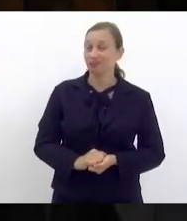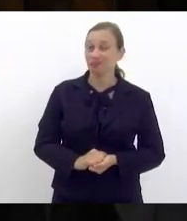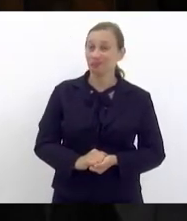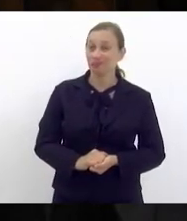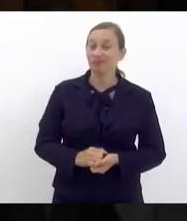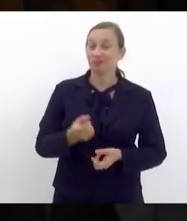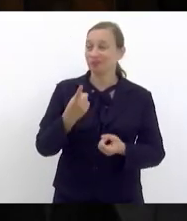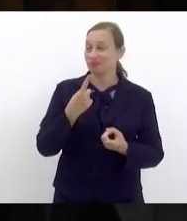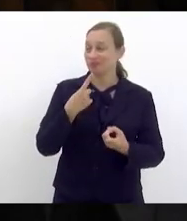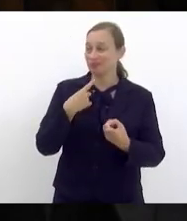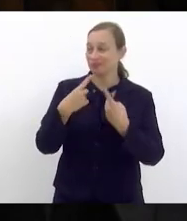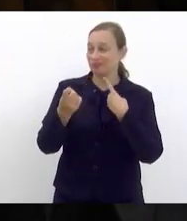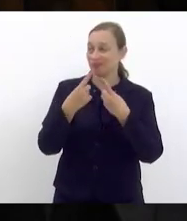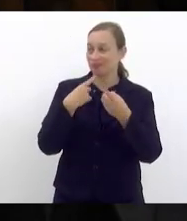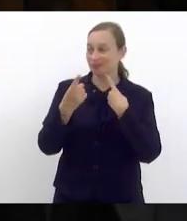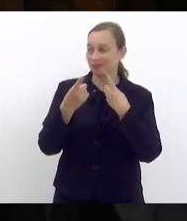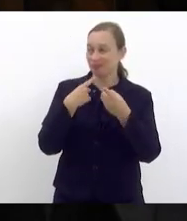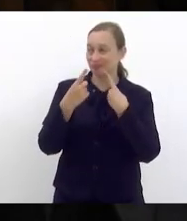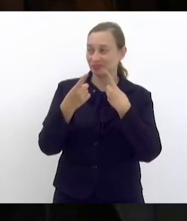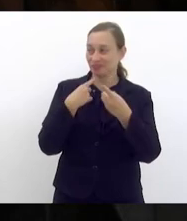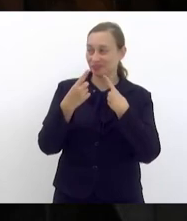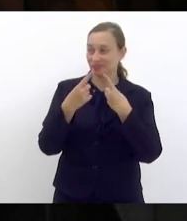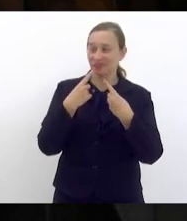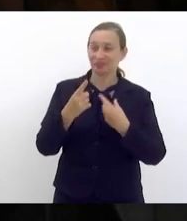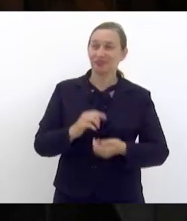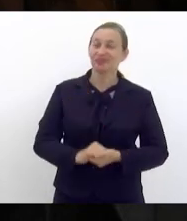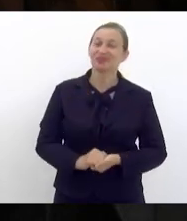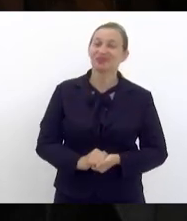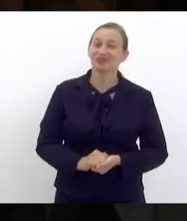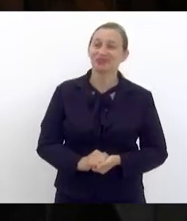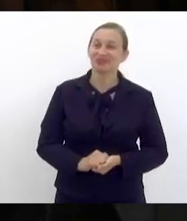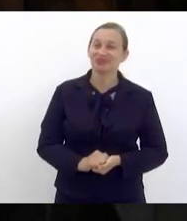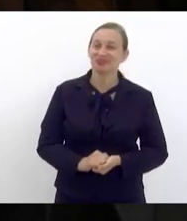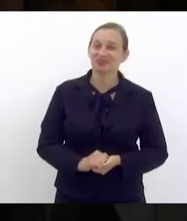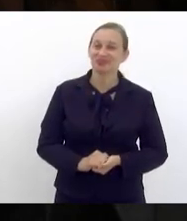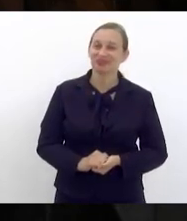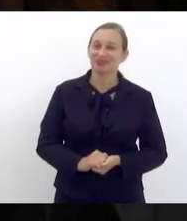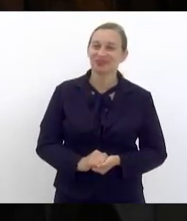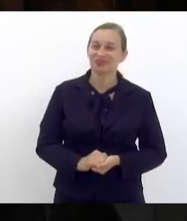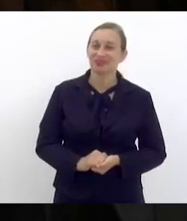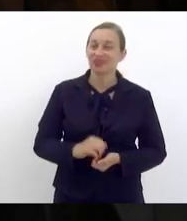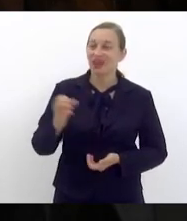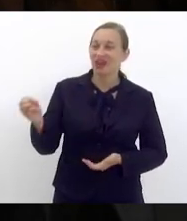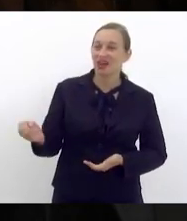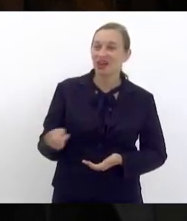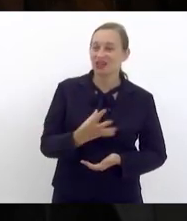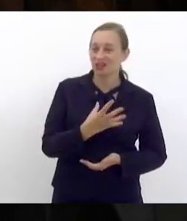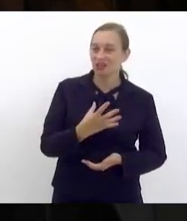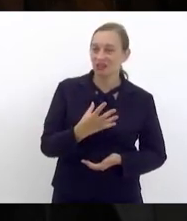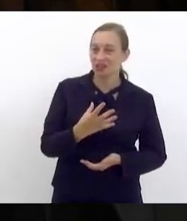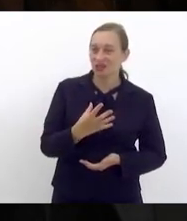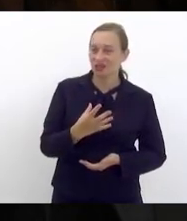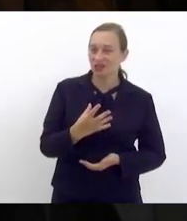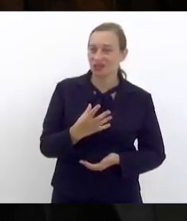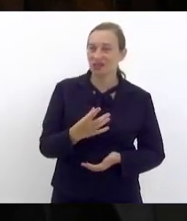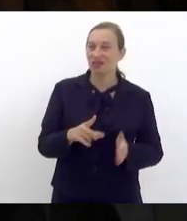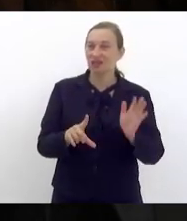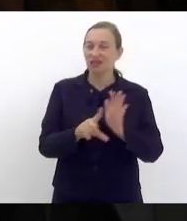discute já com o Congresso Nacional a nova legislação da âncora